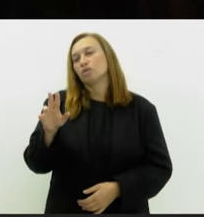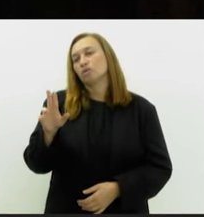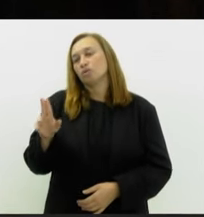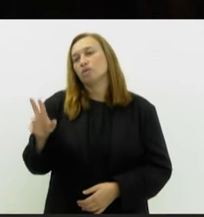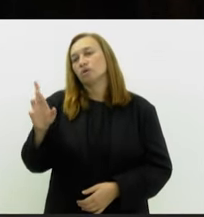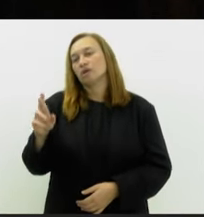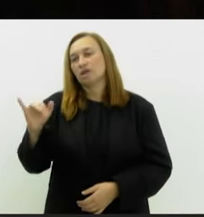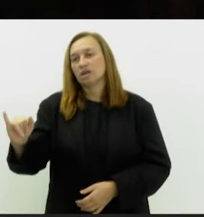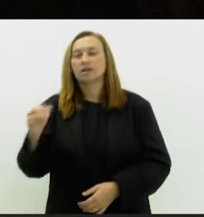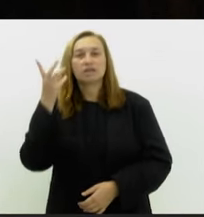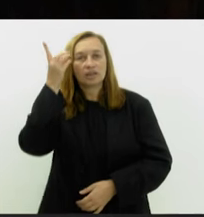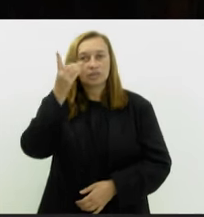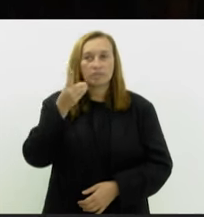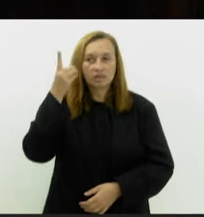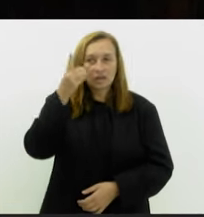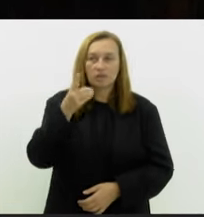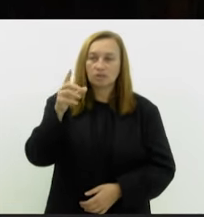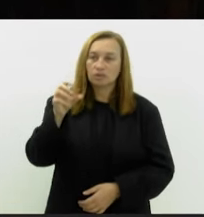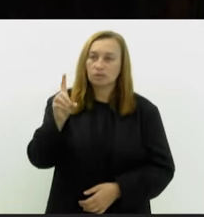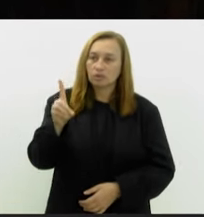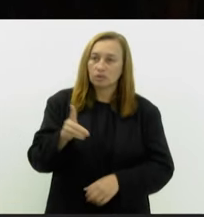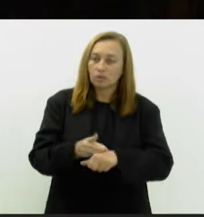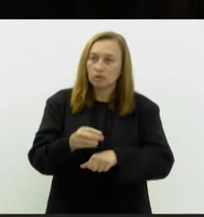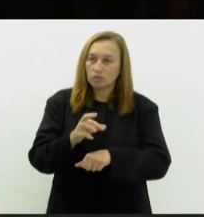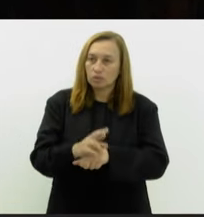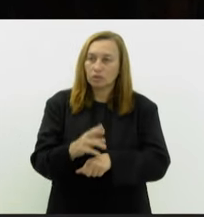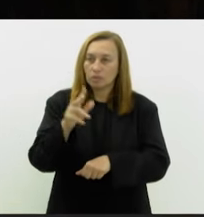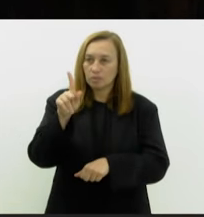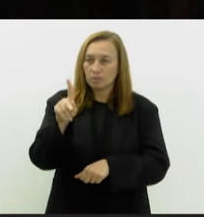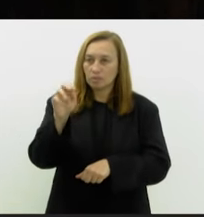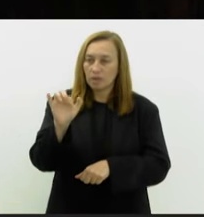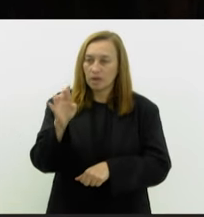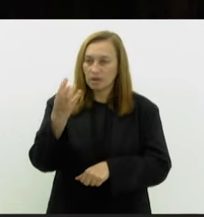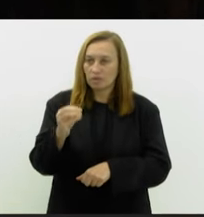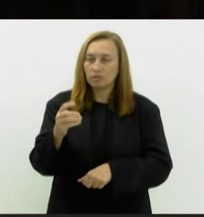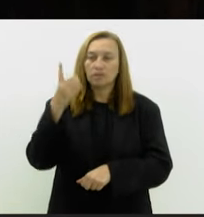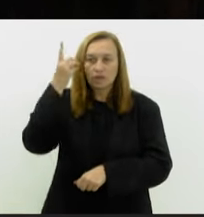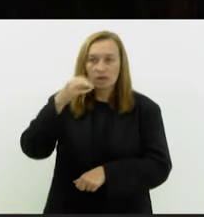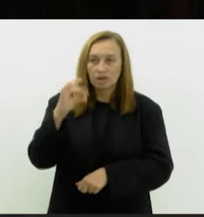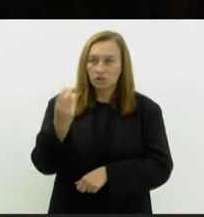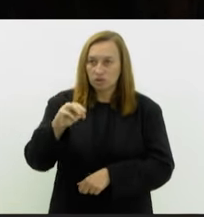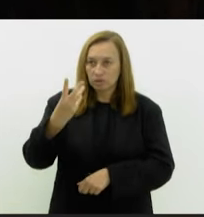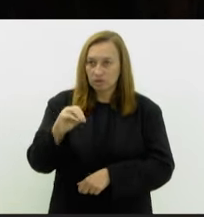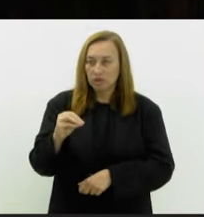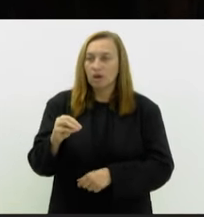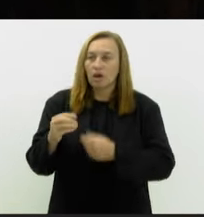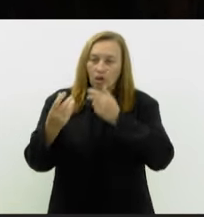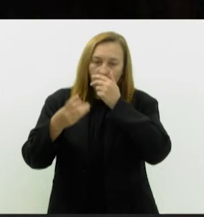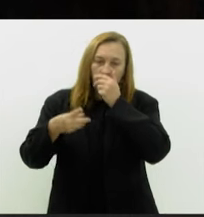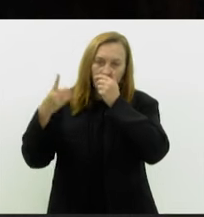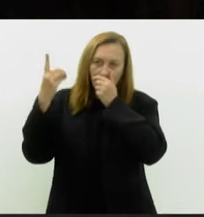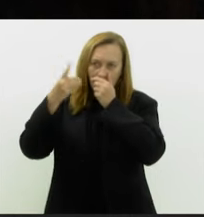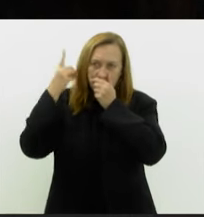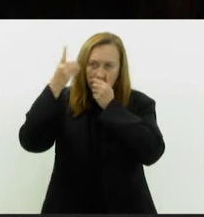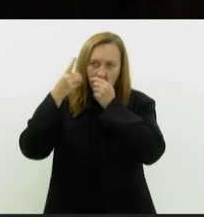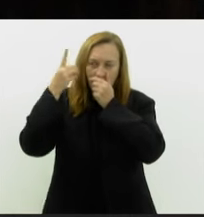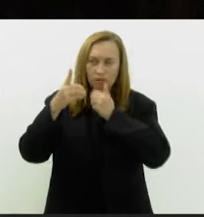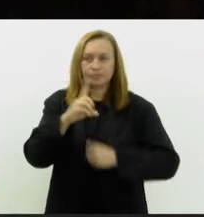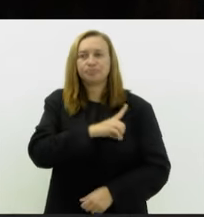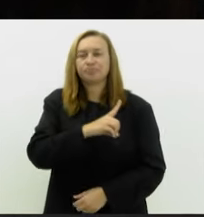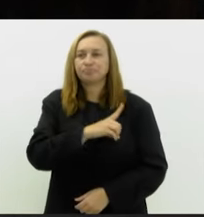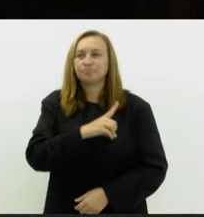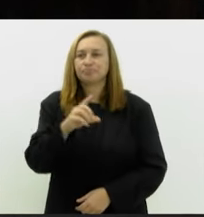deputado Dr. Pedro Ricardo, deputado Chico Machado, deputado delegado Carlos